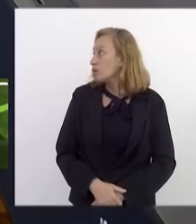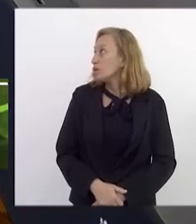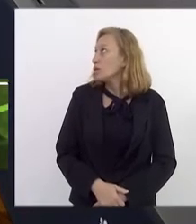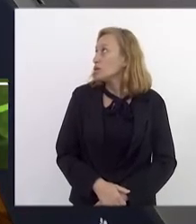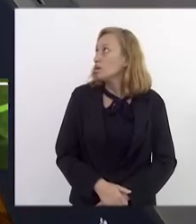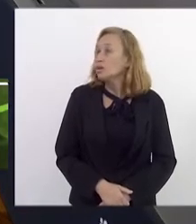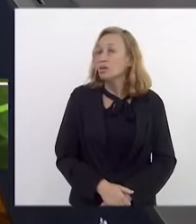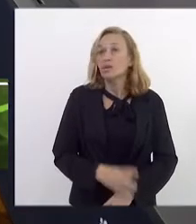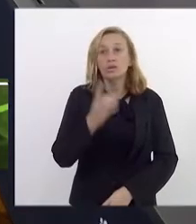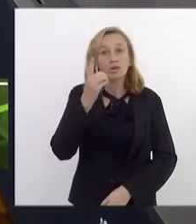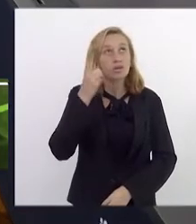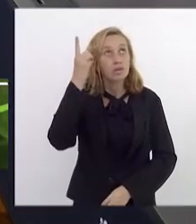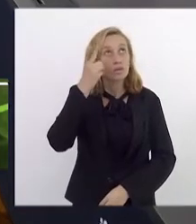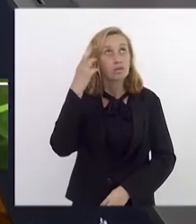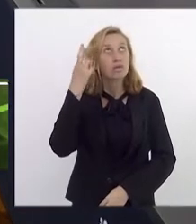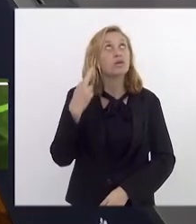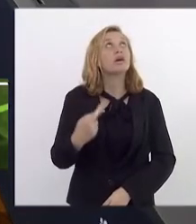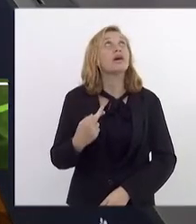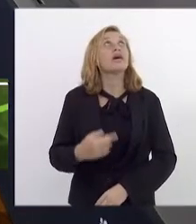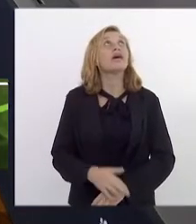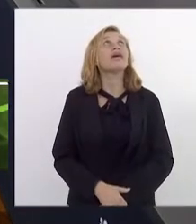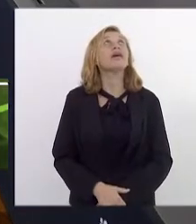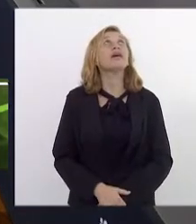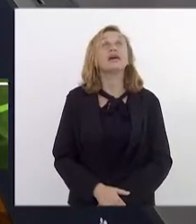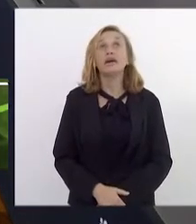Entendi. Deputada Renata, por favor.